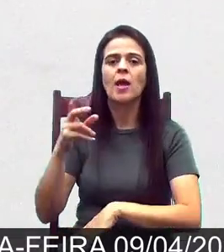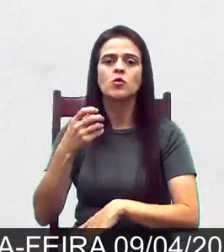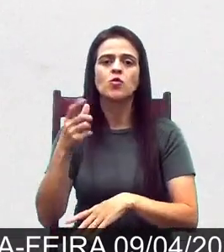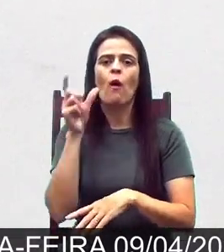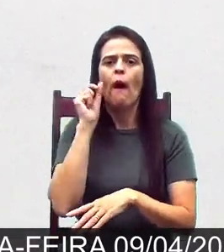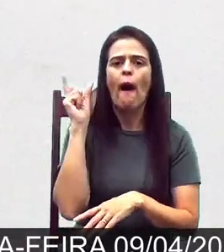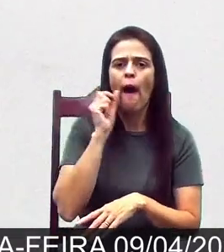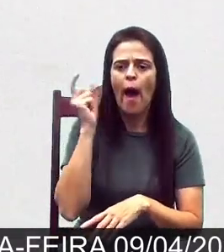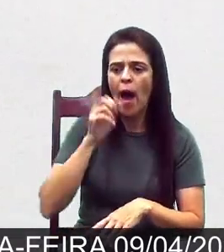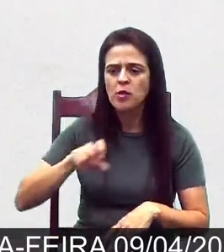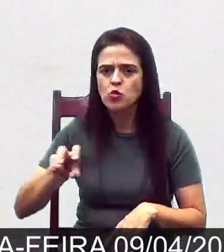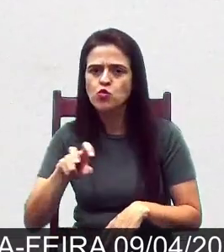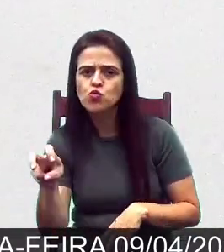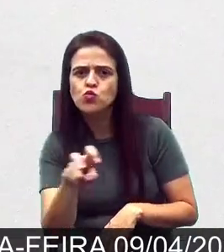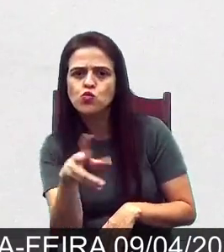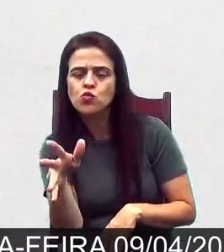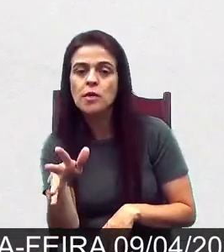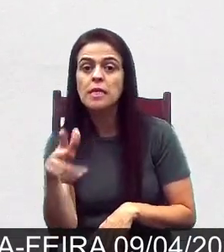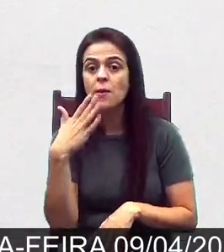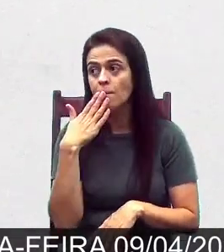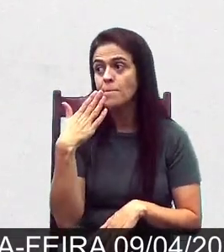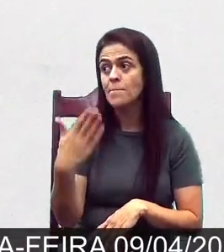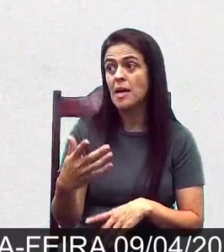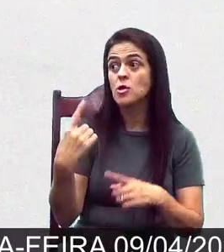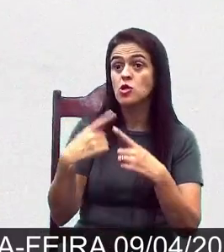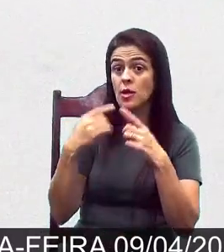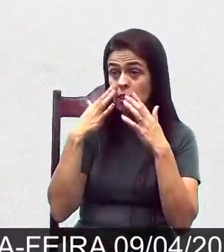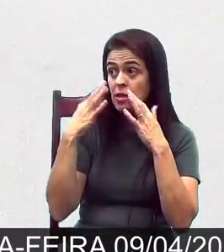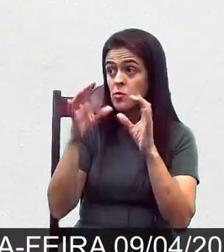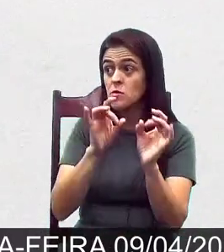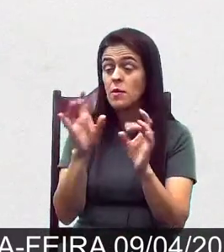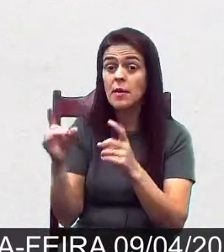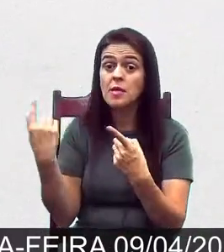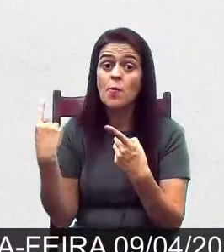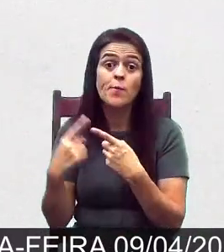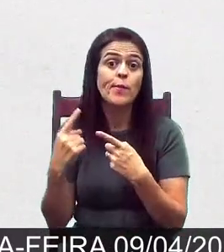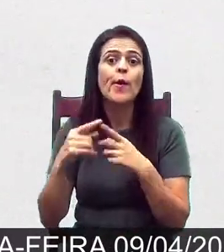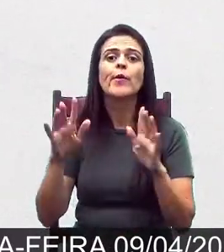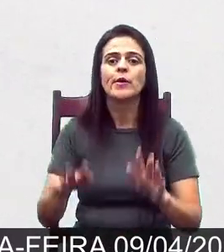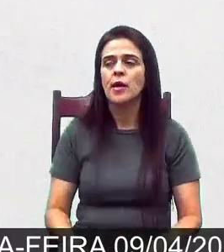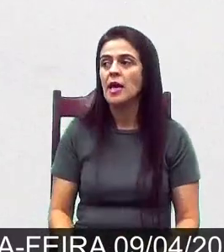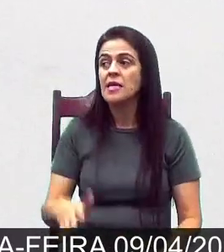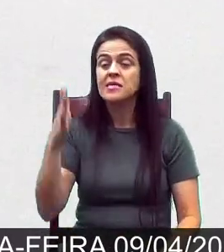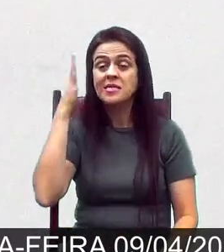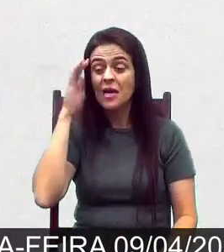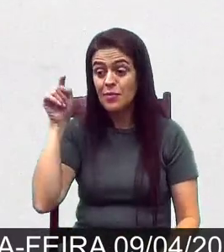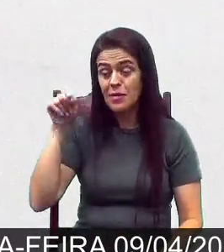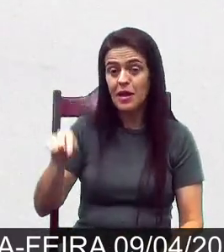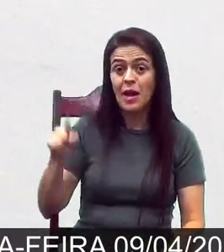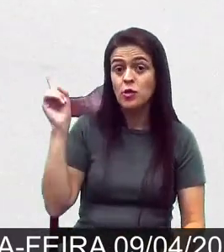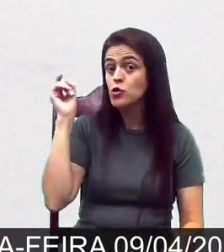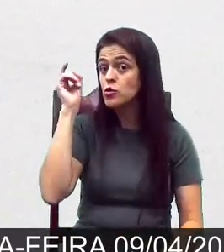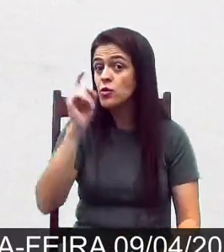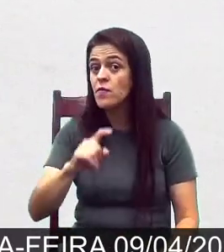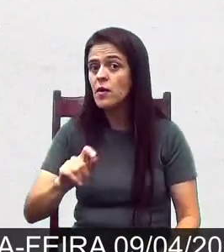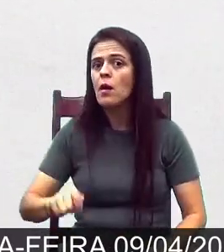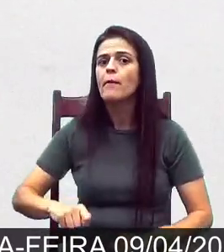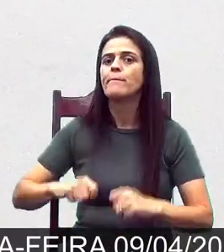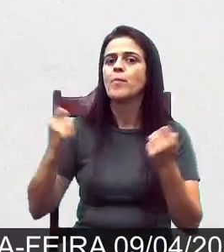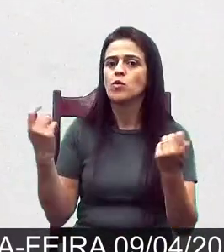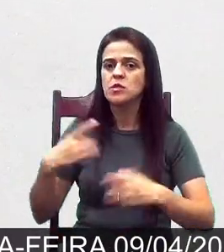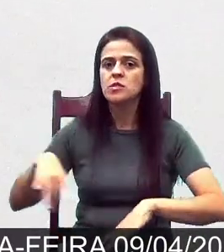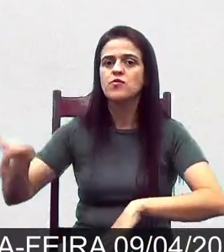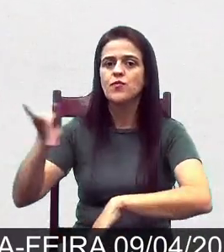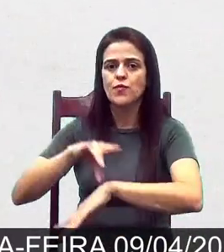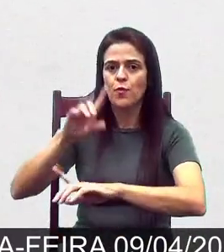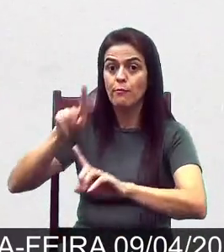na região. Outro ponto que se deve ater com atenção é o fato de que a situação pode agravar os casos de